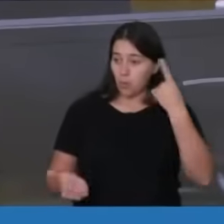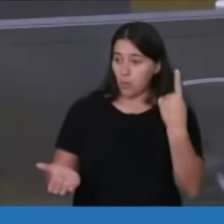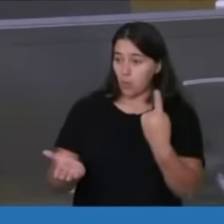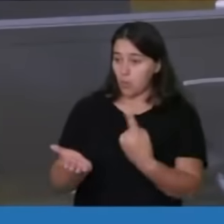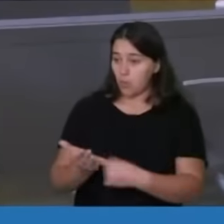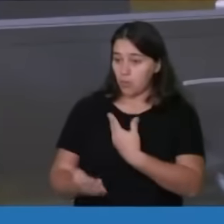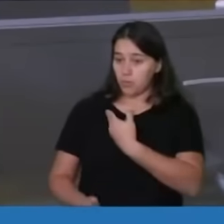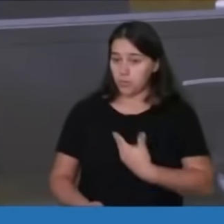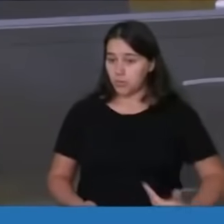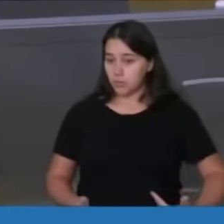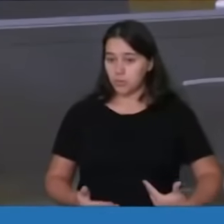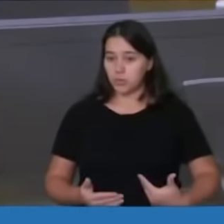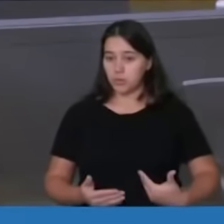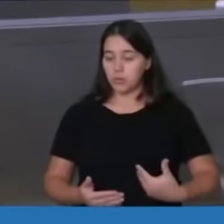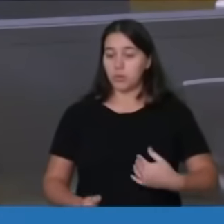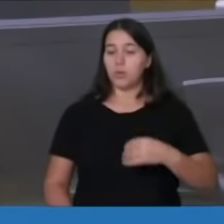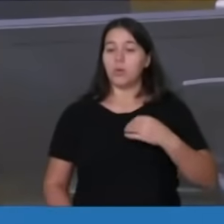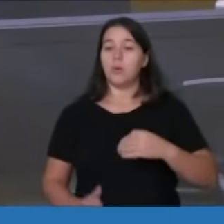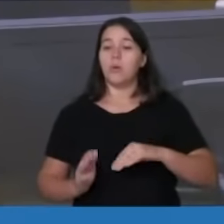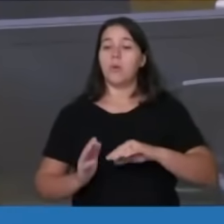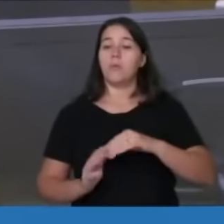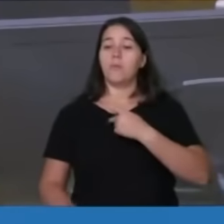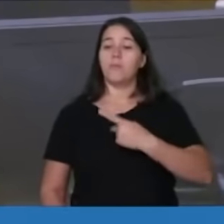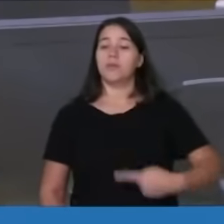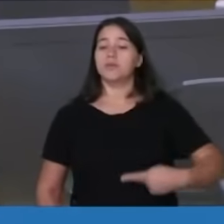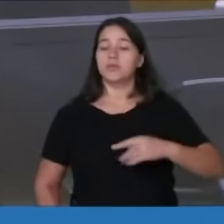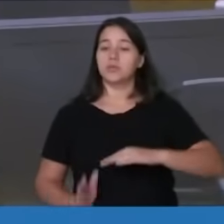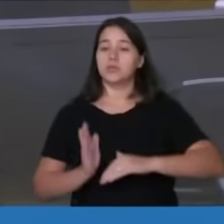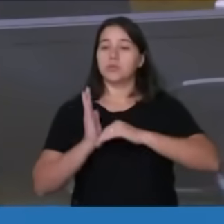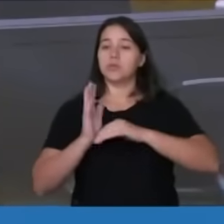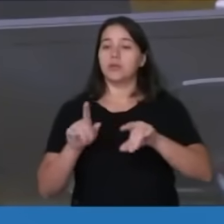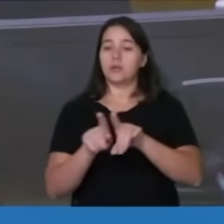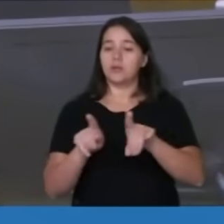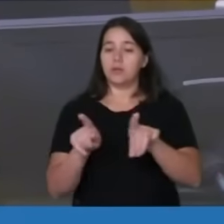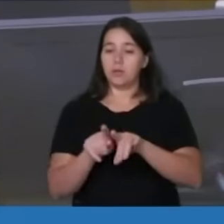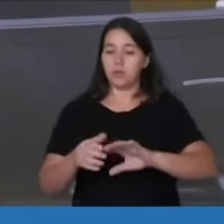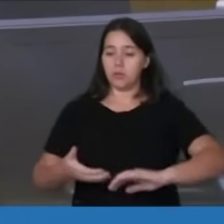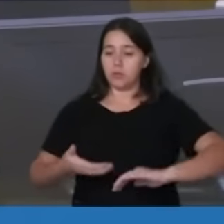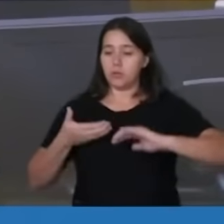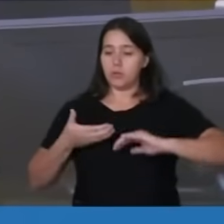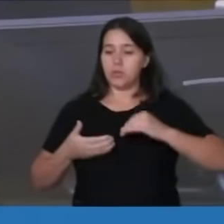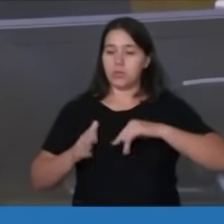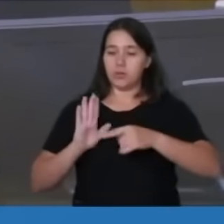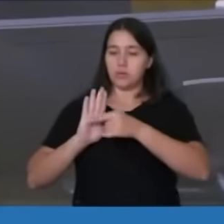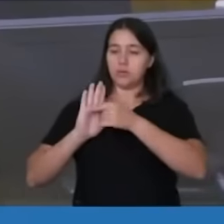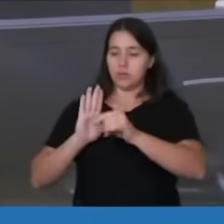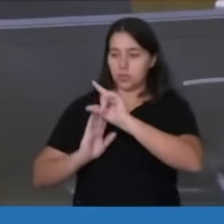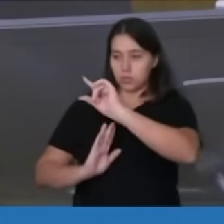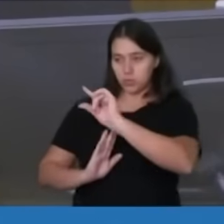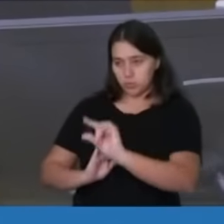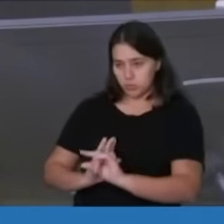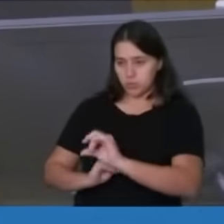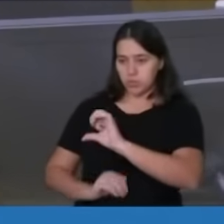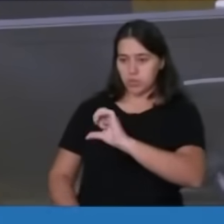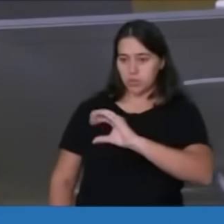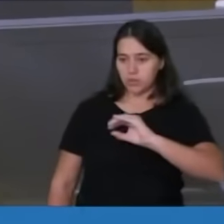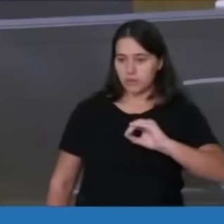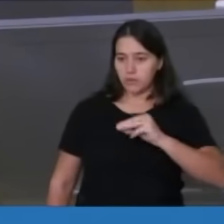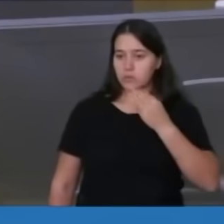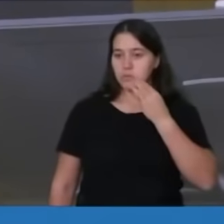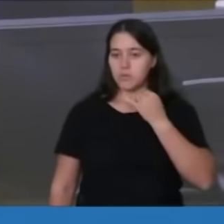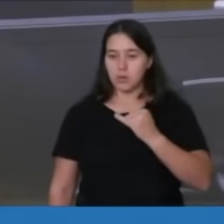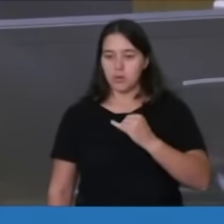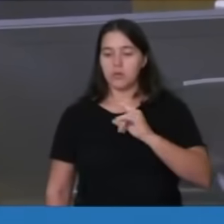presidente do Senado e presidente do Congresso Nacional, de que a prevalecer a aprovação de um destaque que reduza o valor para 900 milhões,